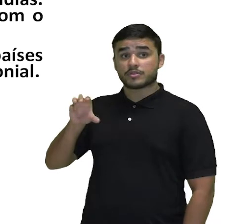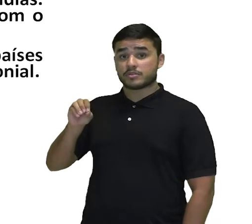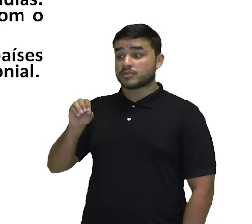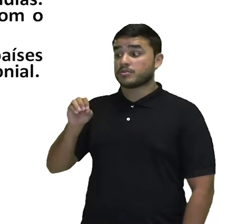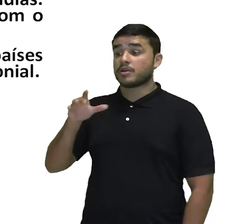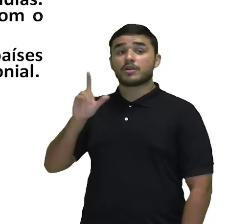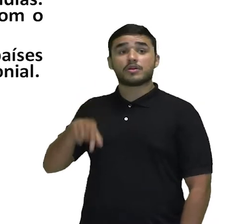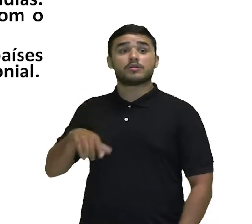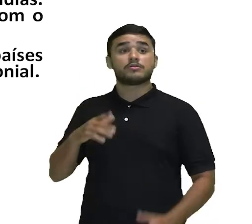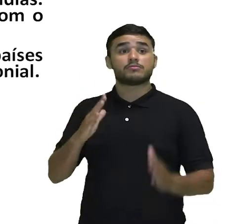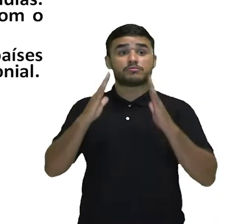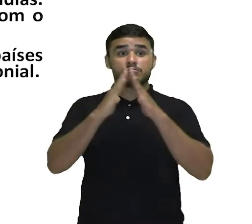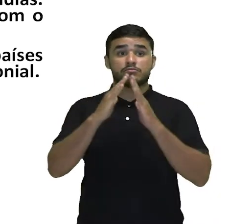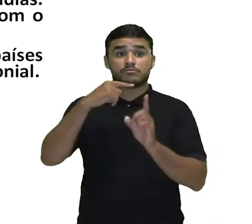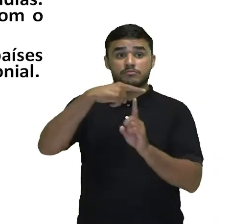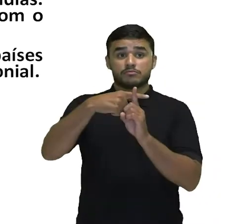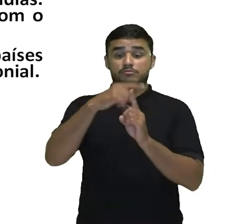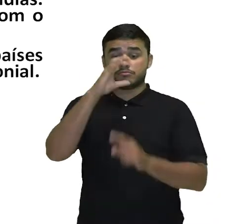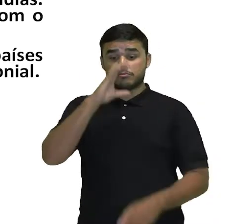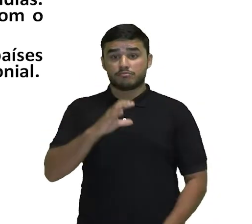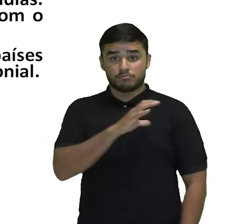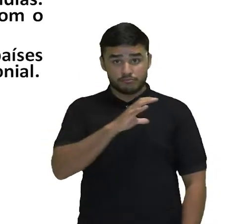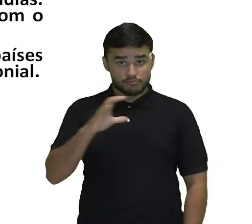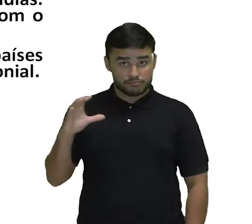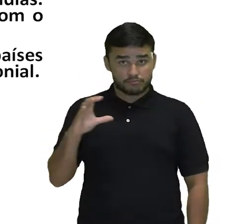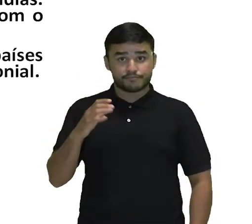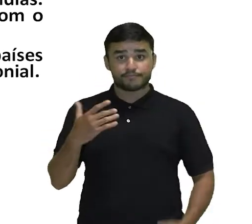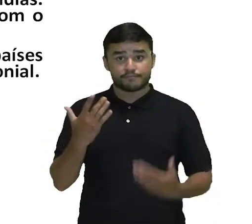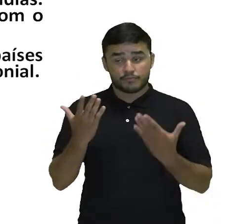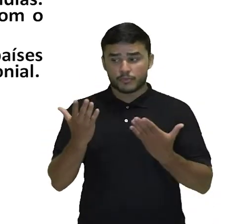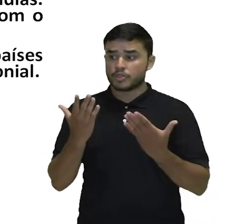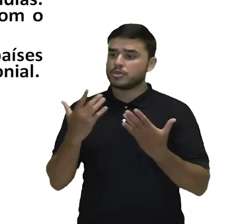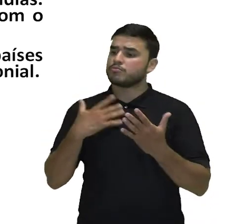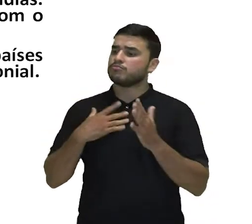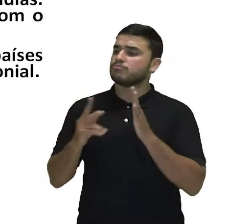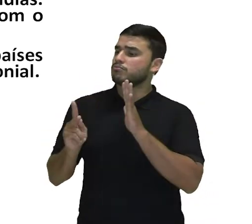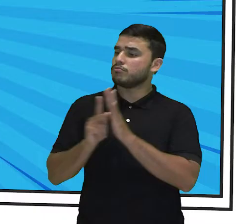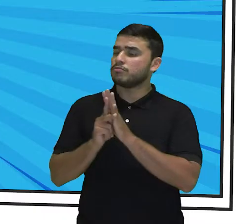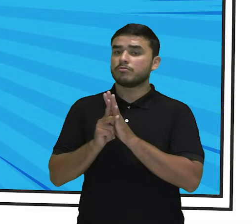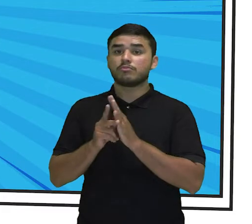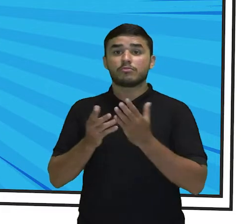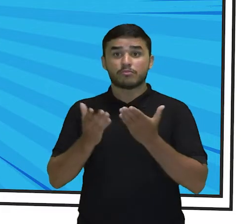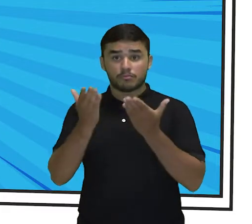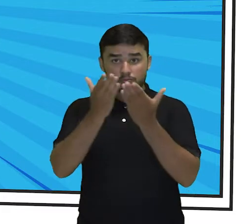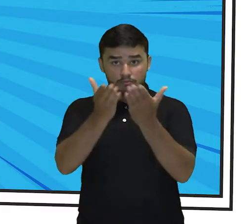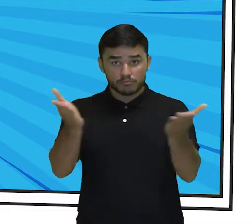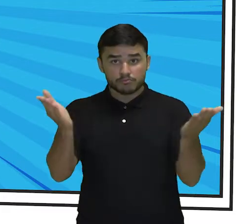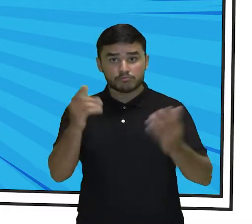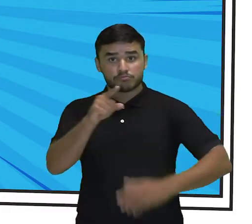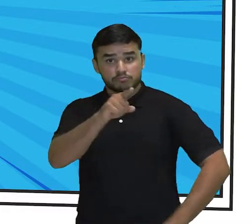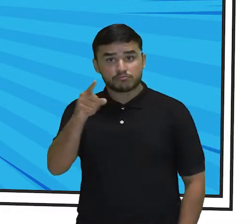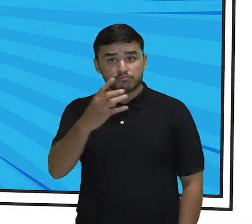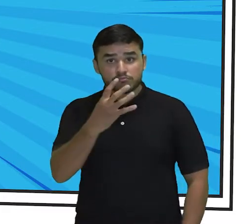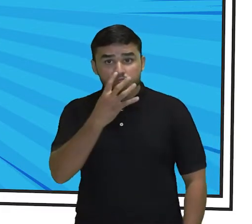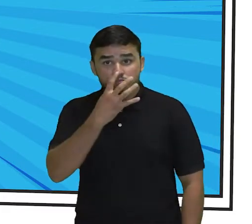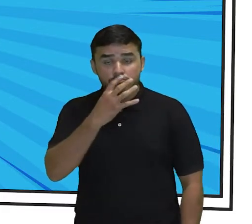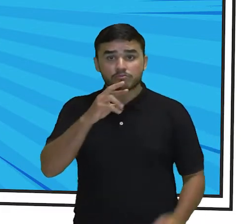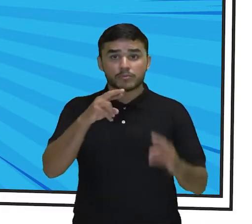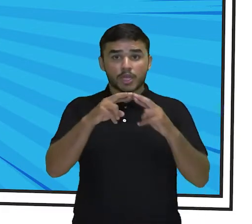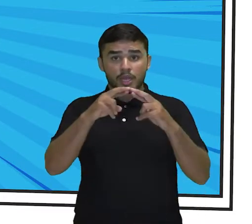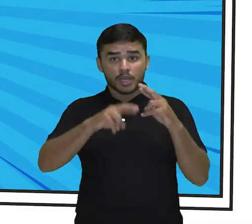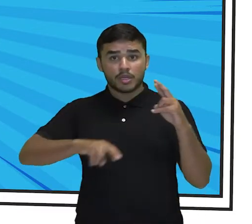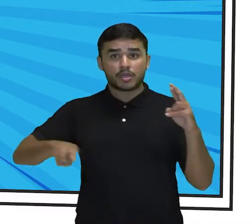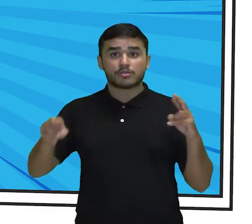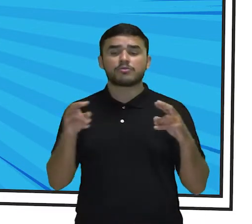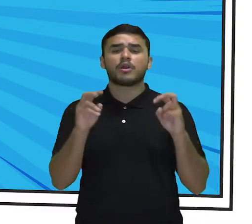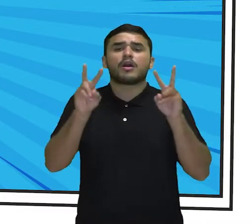Católica. Eu, nesse momento, vou pedir desculpas aos religiosos que estejam me assistindo. Mas